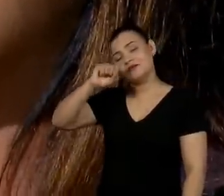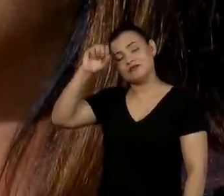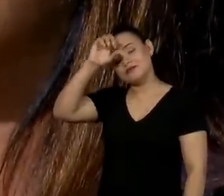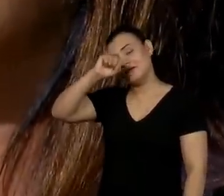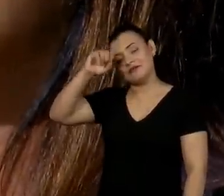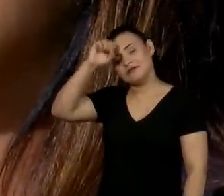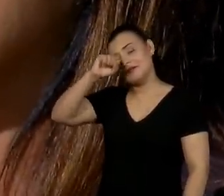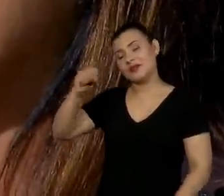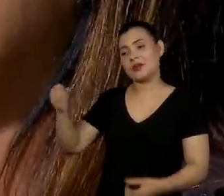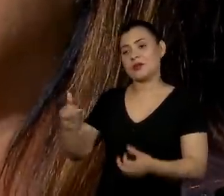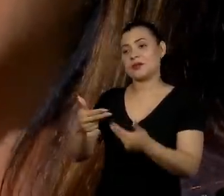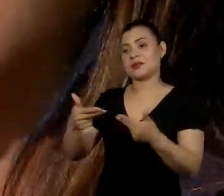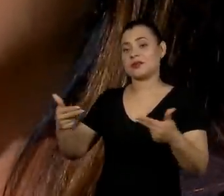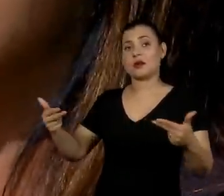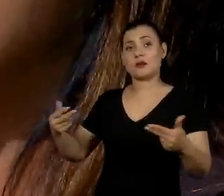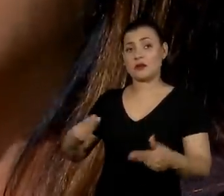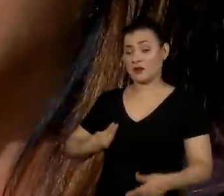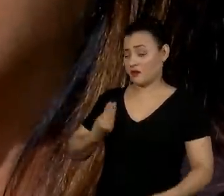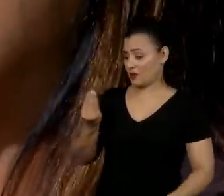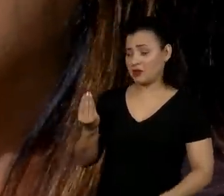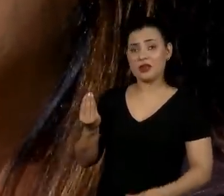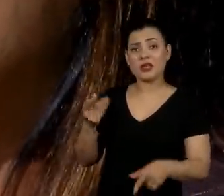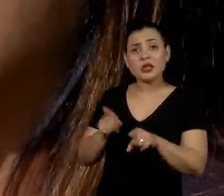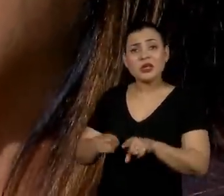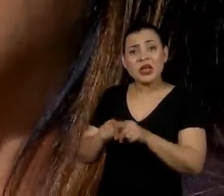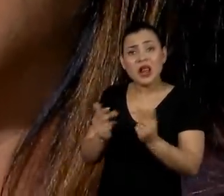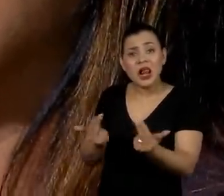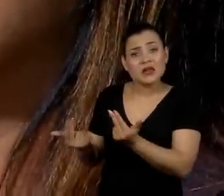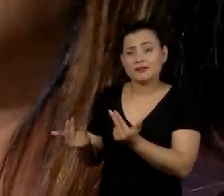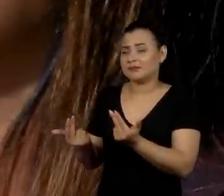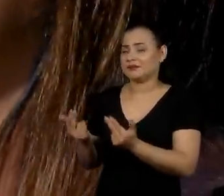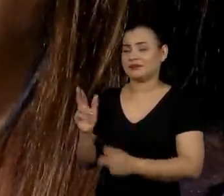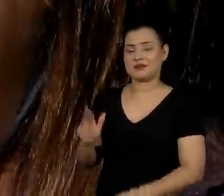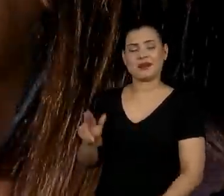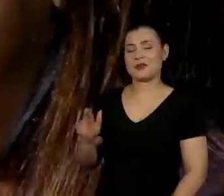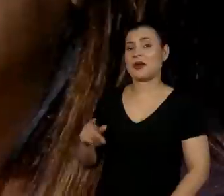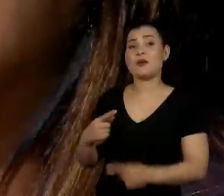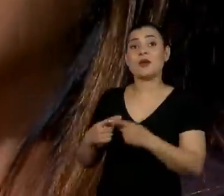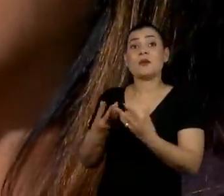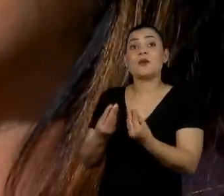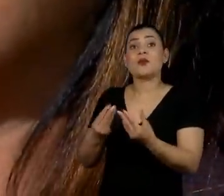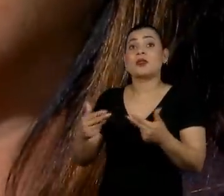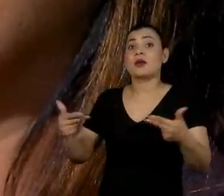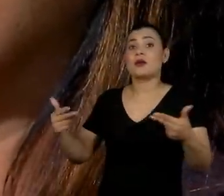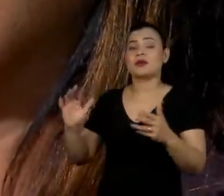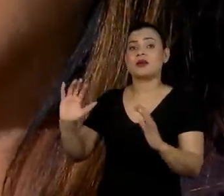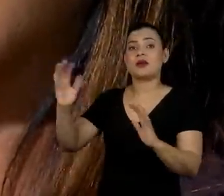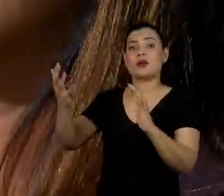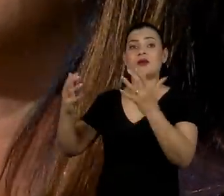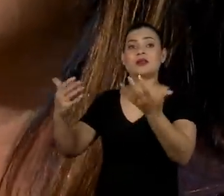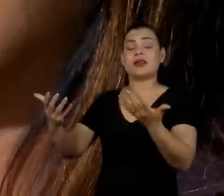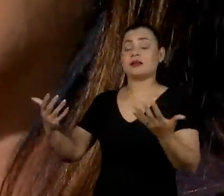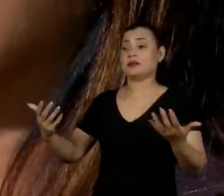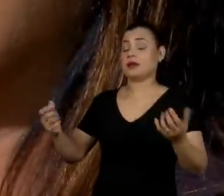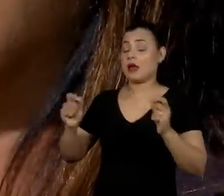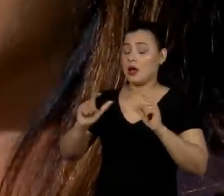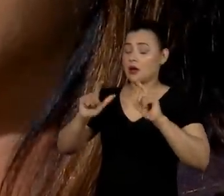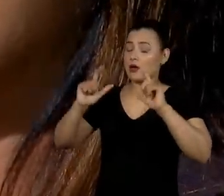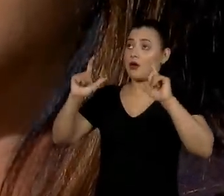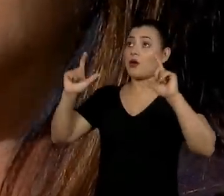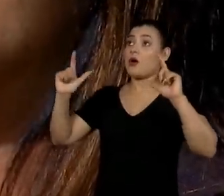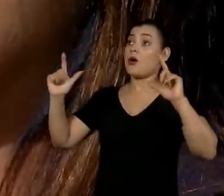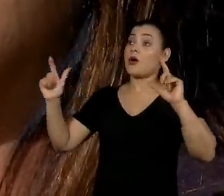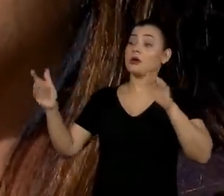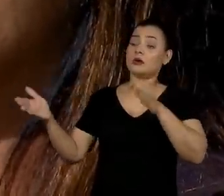novas a vida nem é uma rotina né porque tanta coisa que acontece na hora que a gente acorda